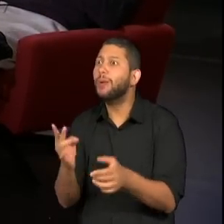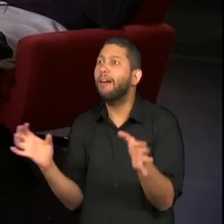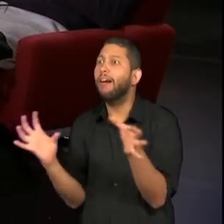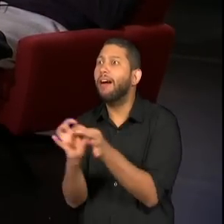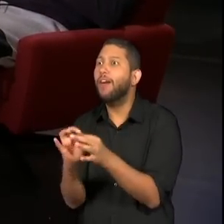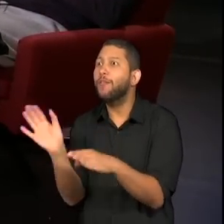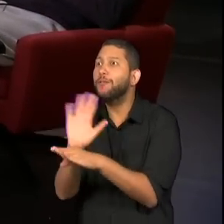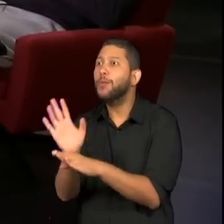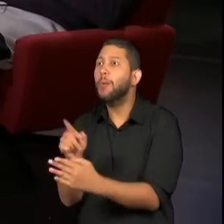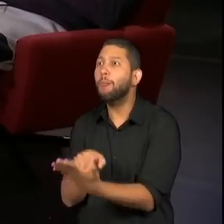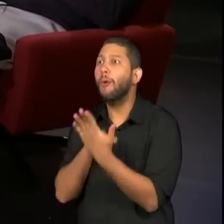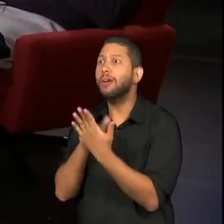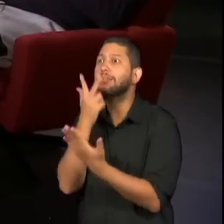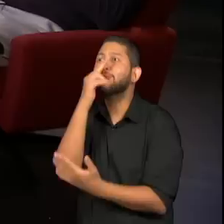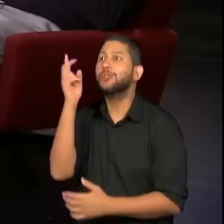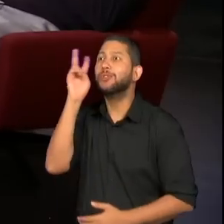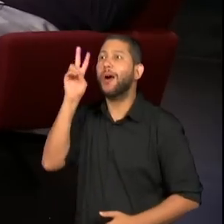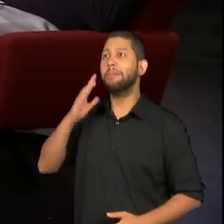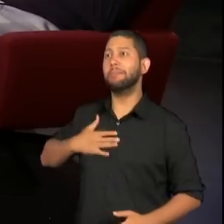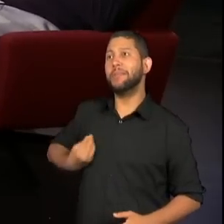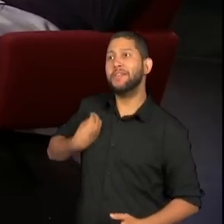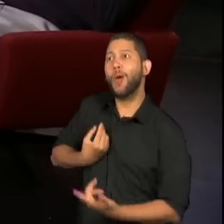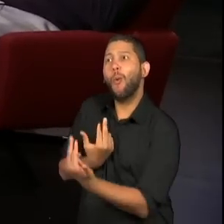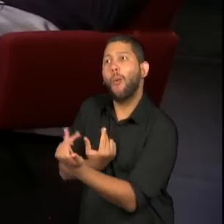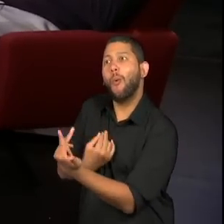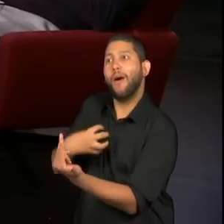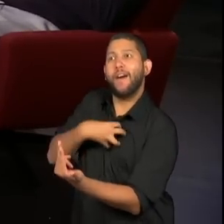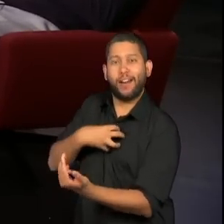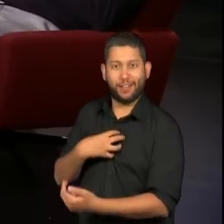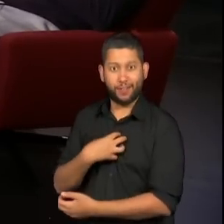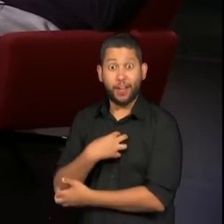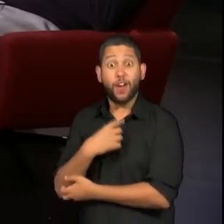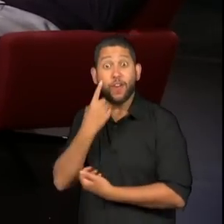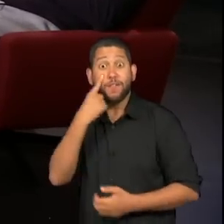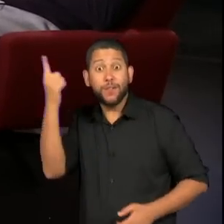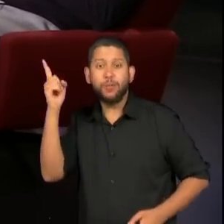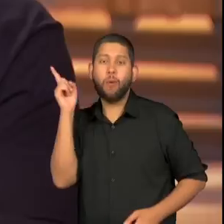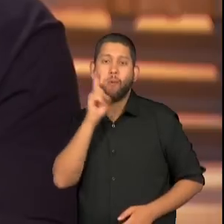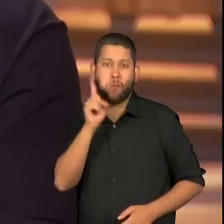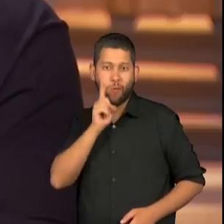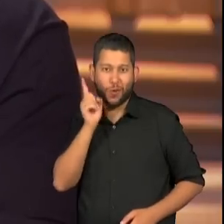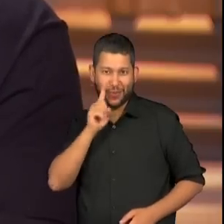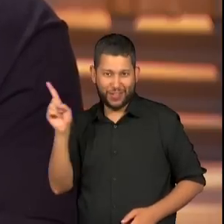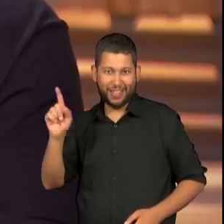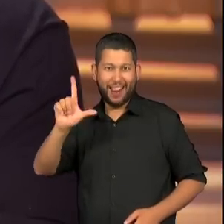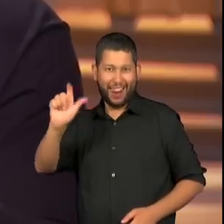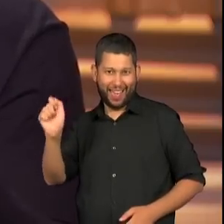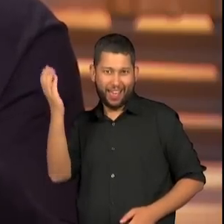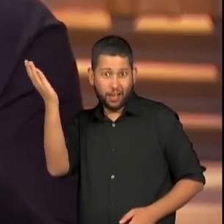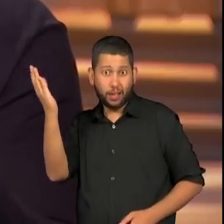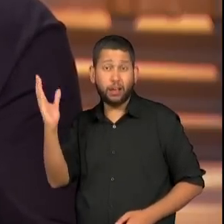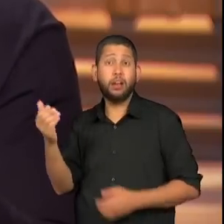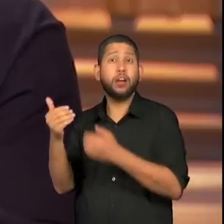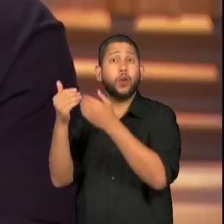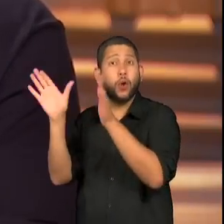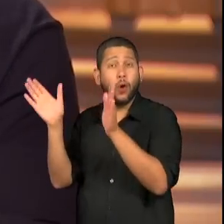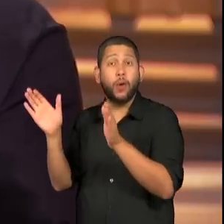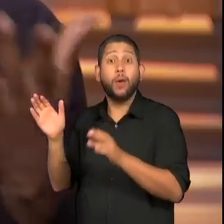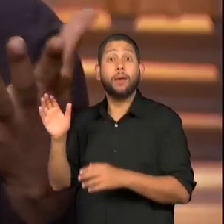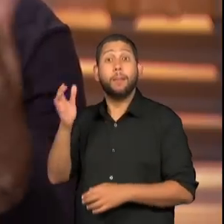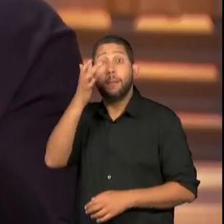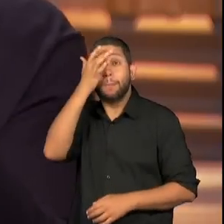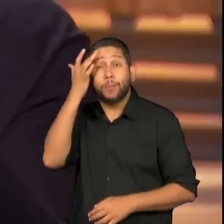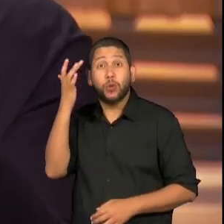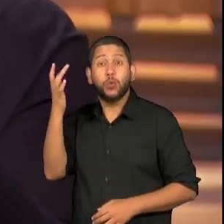que contava a nossa história. E a gente viu que, quando teve o lançamento nos Estados Unidos, em Los Angeles, numa das sessões,